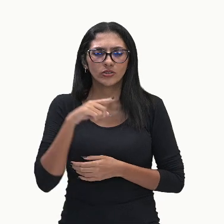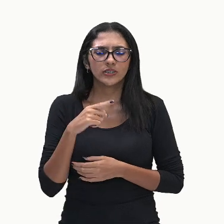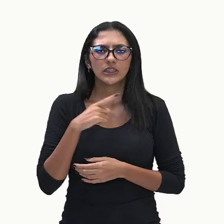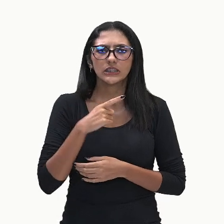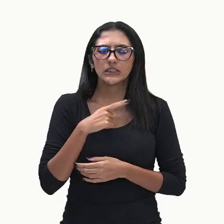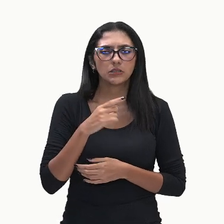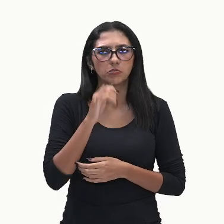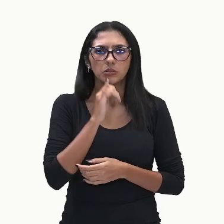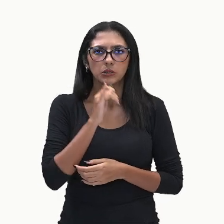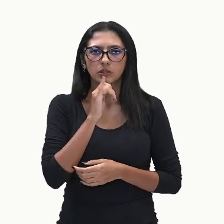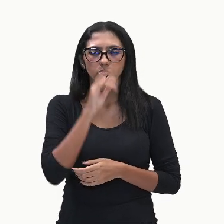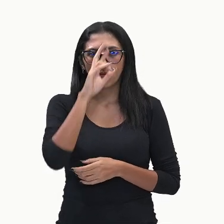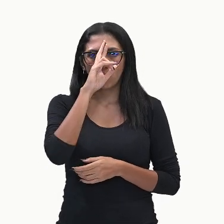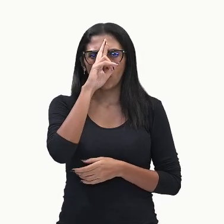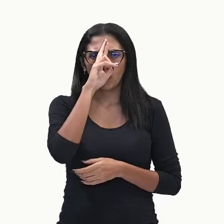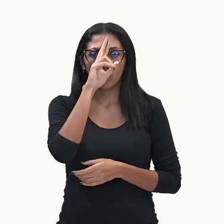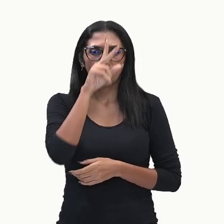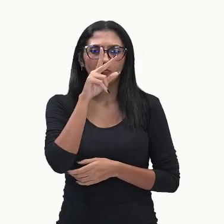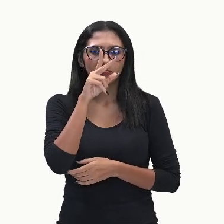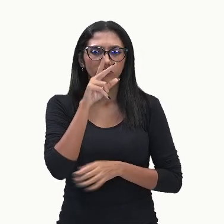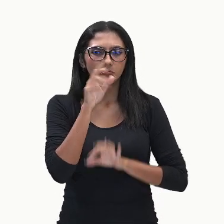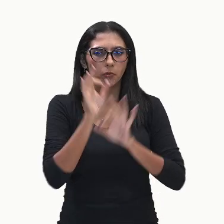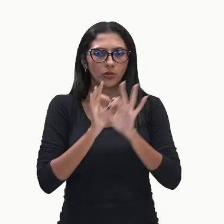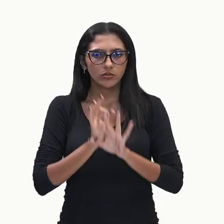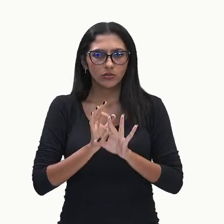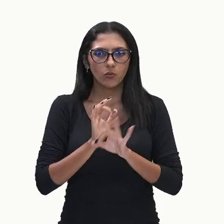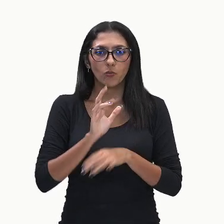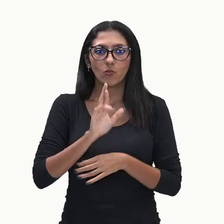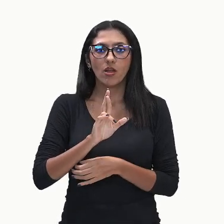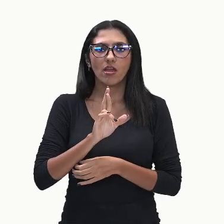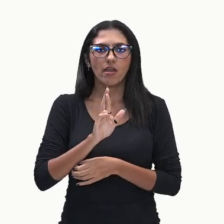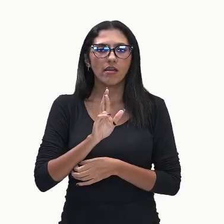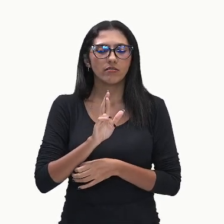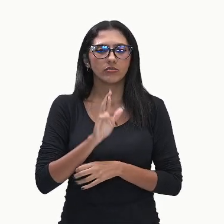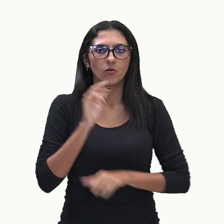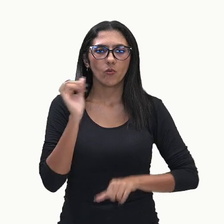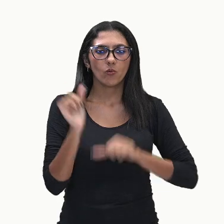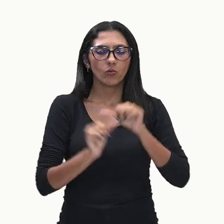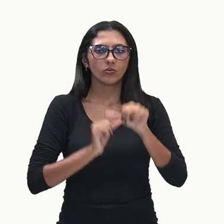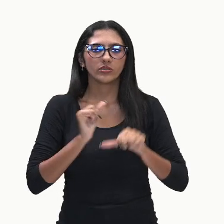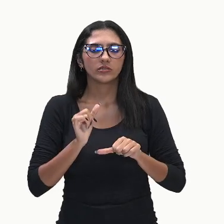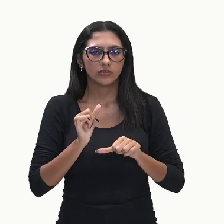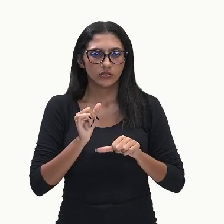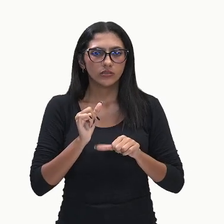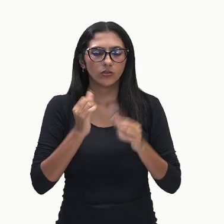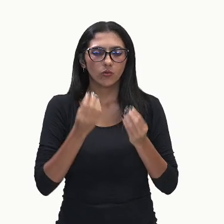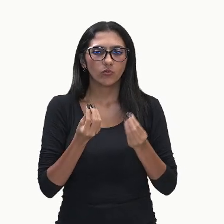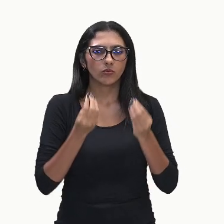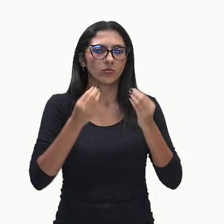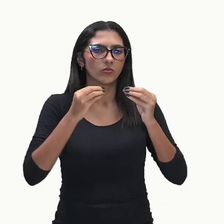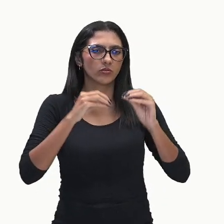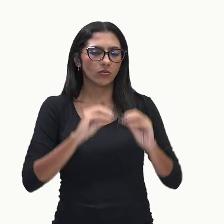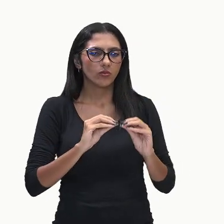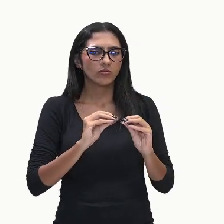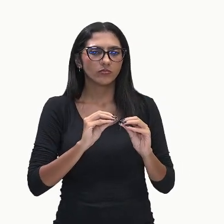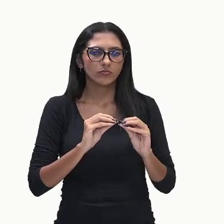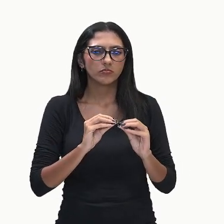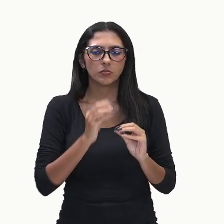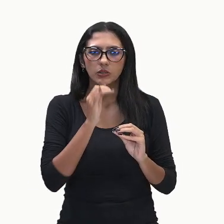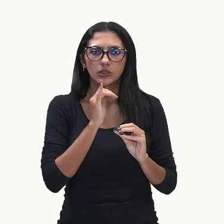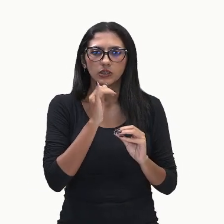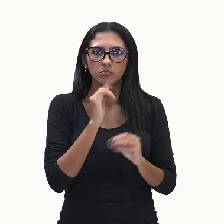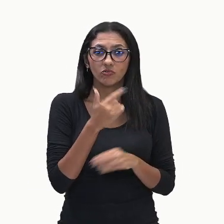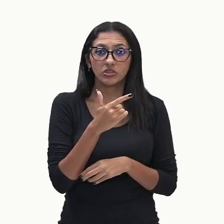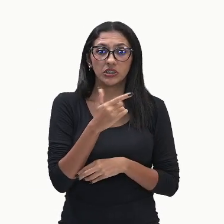fazer o seguinte, pode pegar esse raio e substituí-lo, no caso R, né? E substituí-lo por